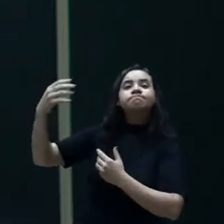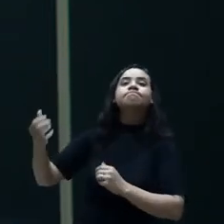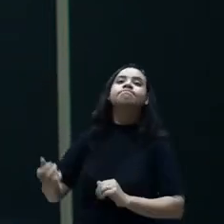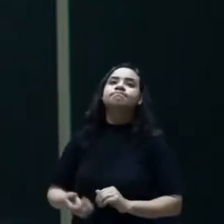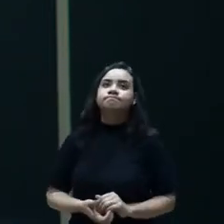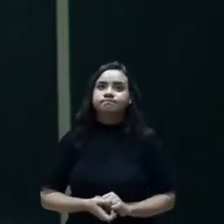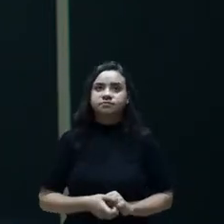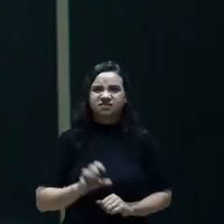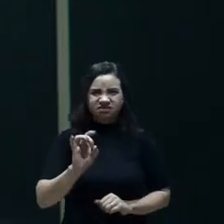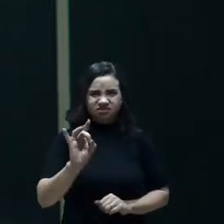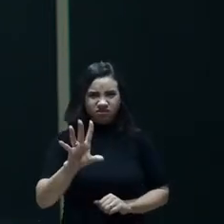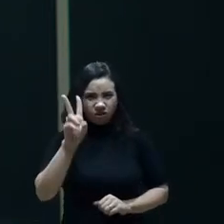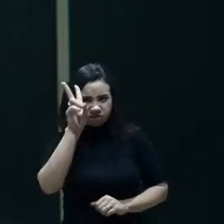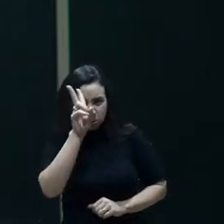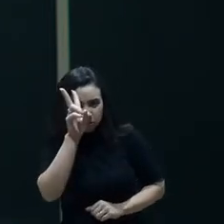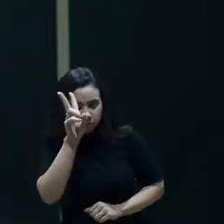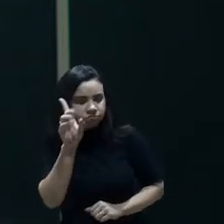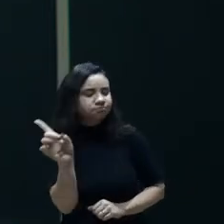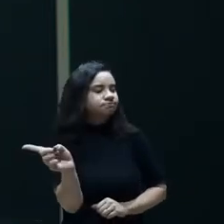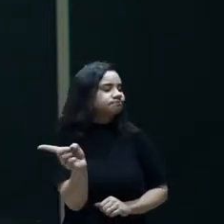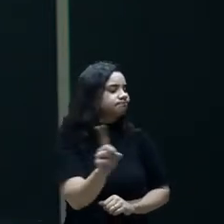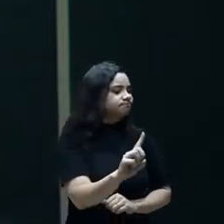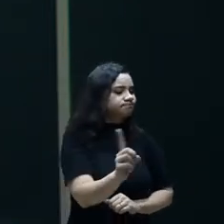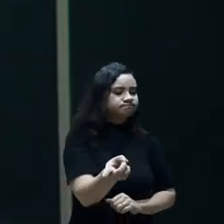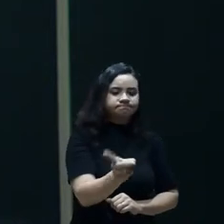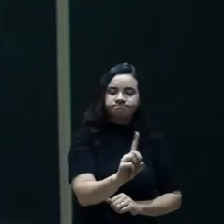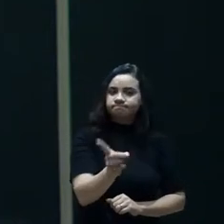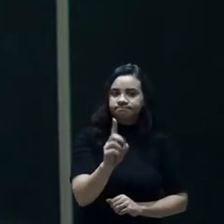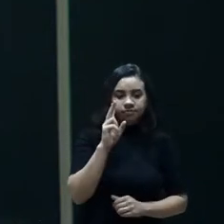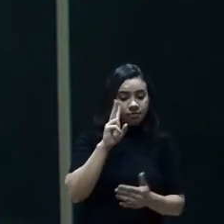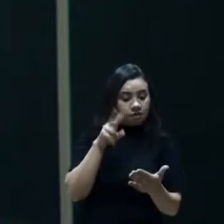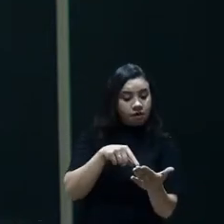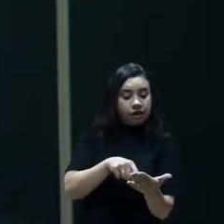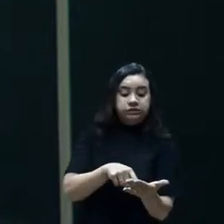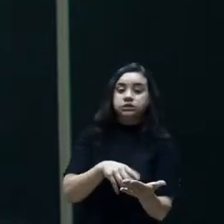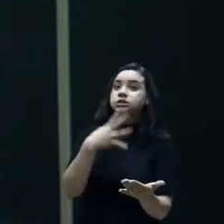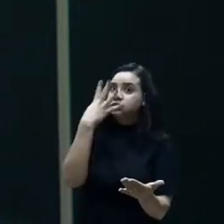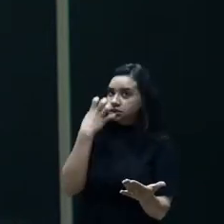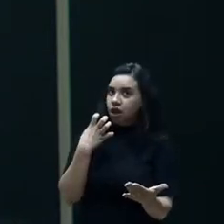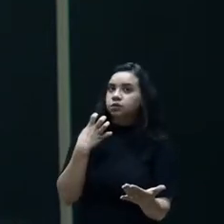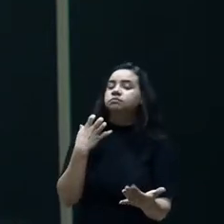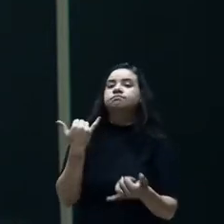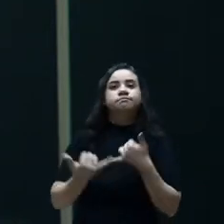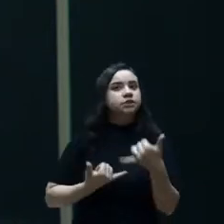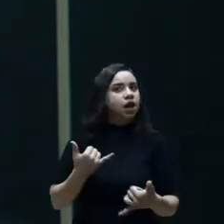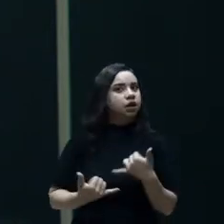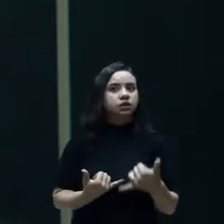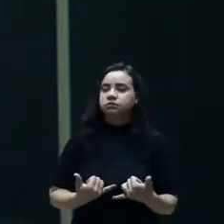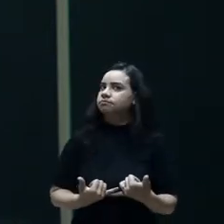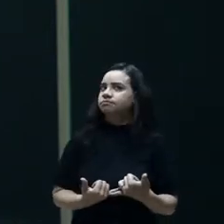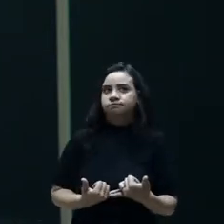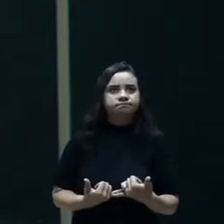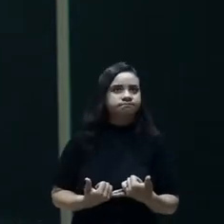Não é uma historinha, não. É levar isso a sério. E a partir do momento que eu levo isso a sério, eu vou ter uma